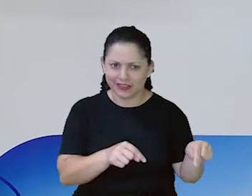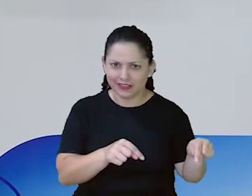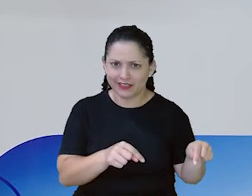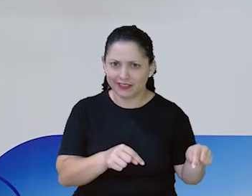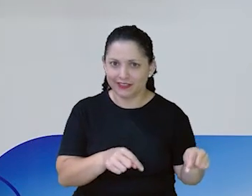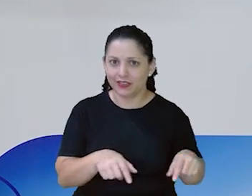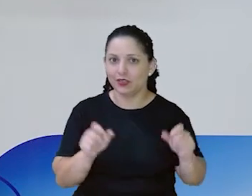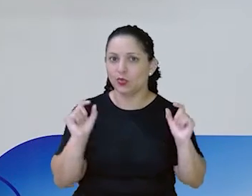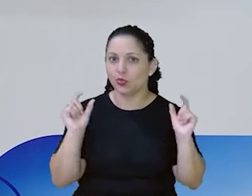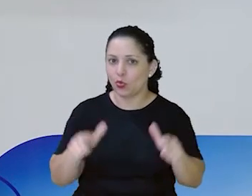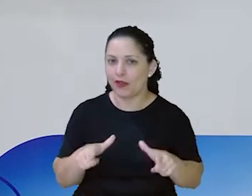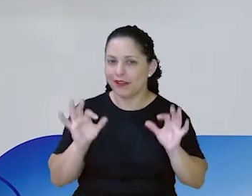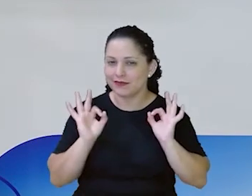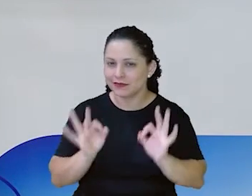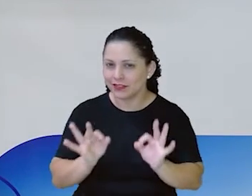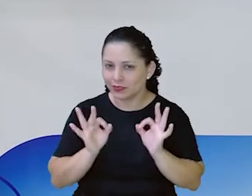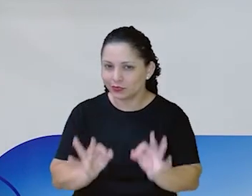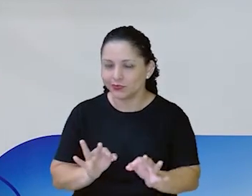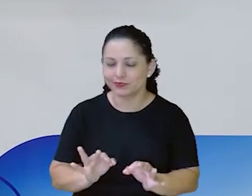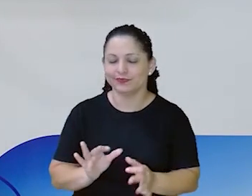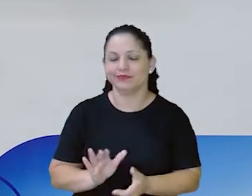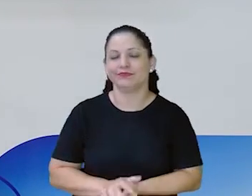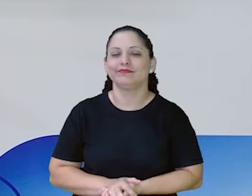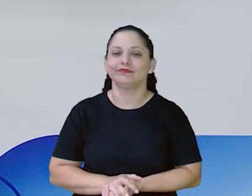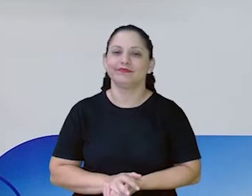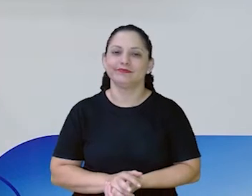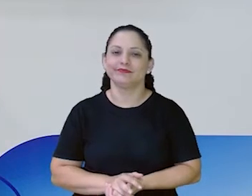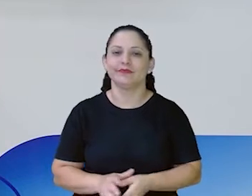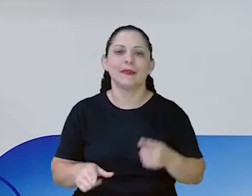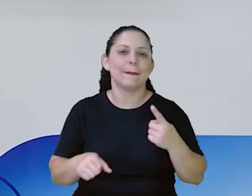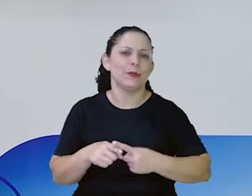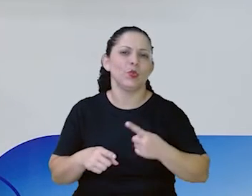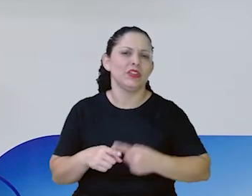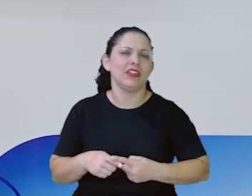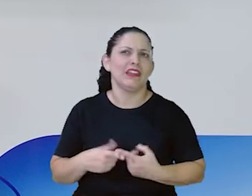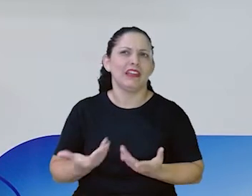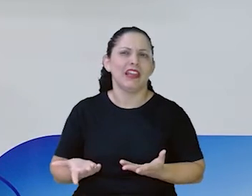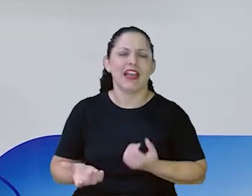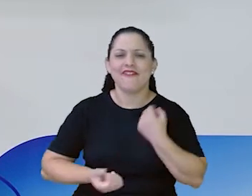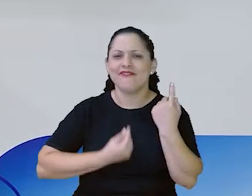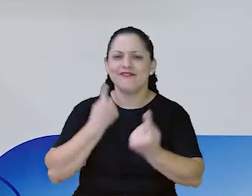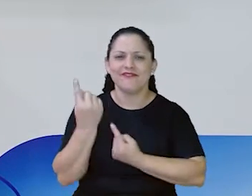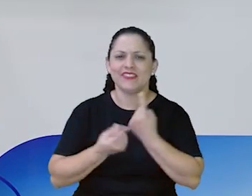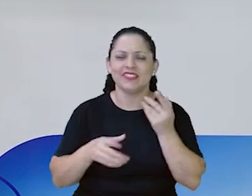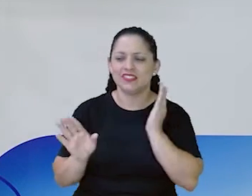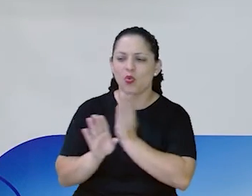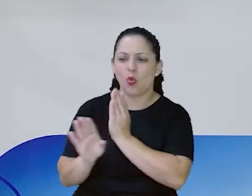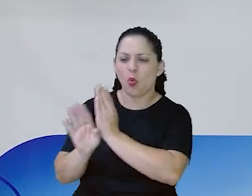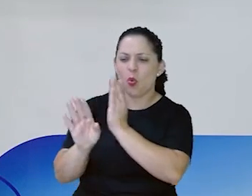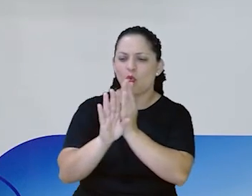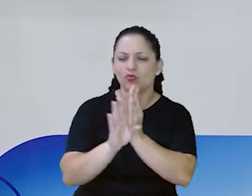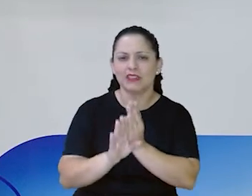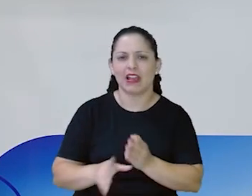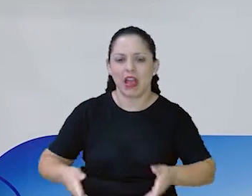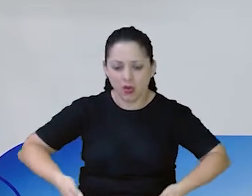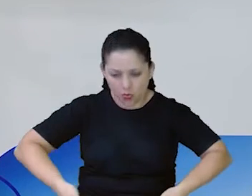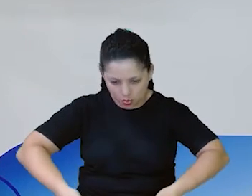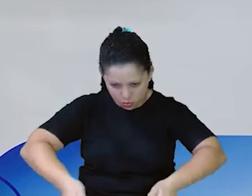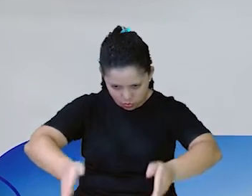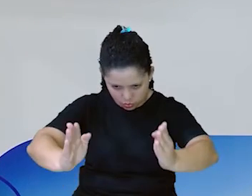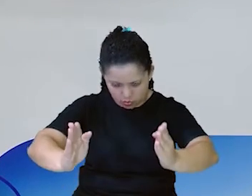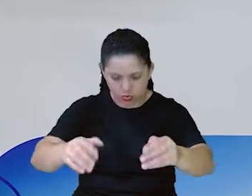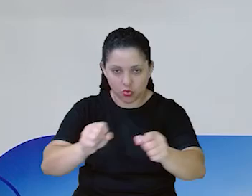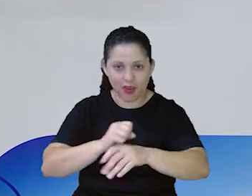ser colocado no local correto? Porque eu encontro tantas vezes em alguns canais, em alguns